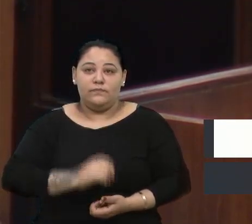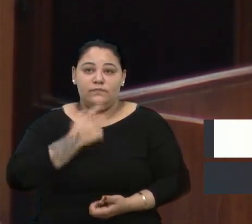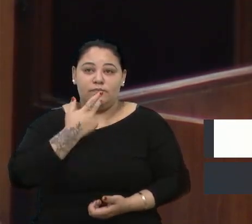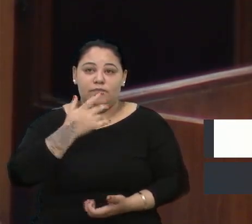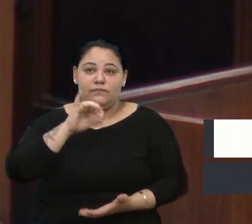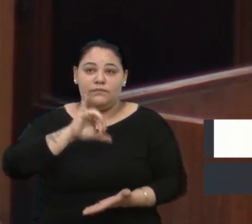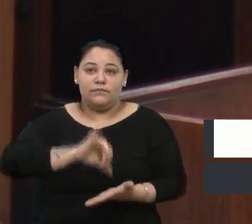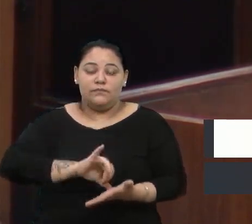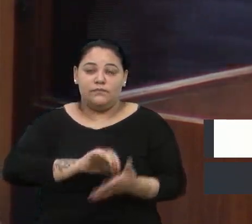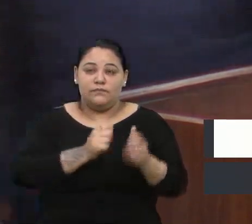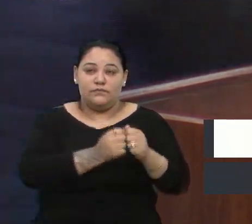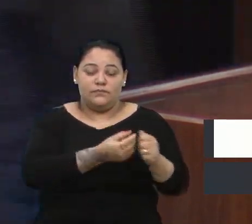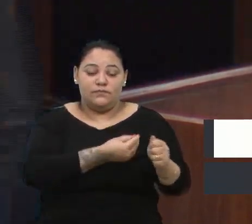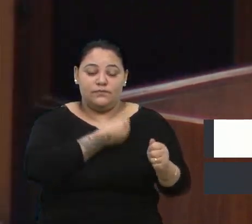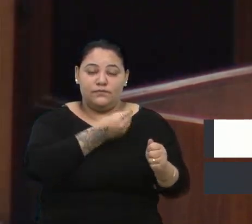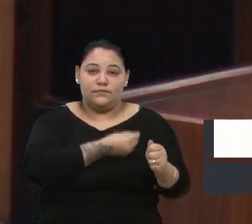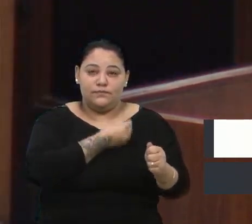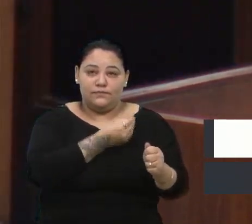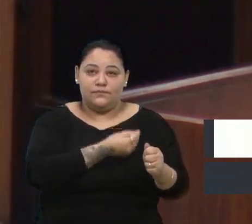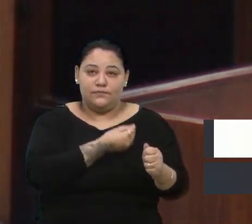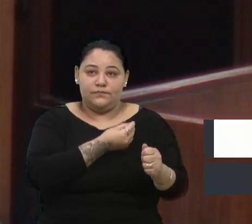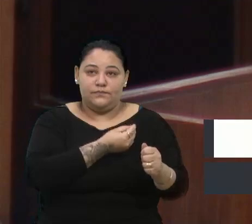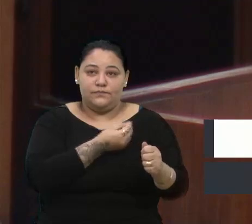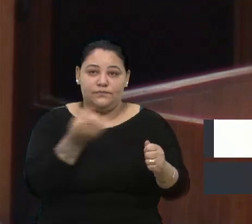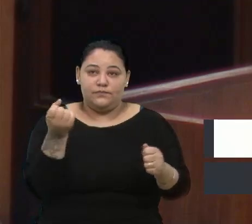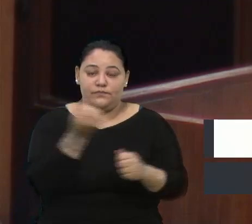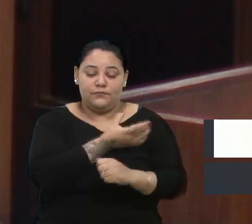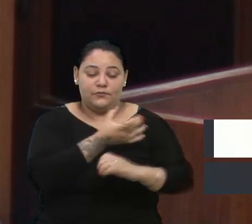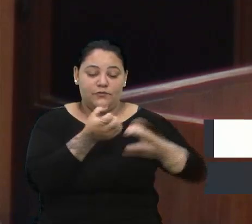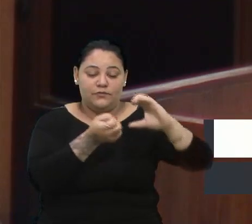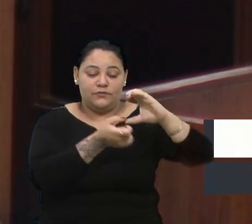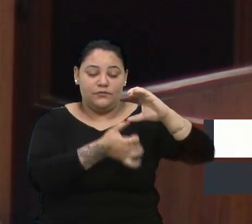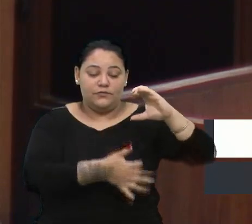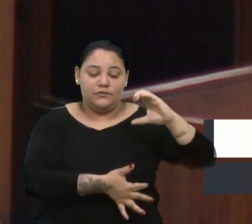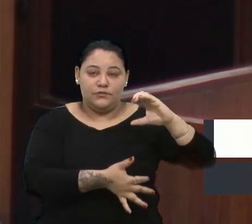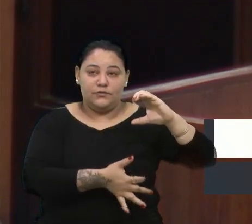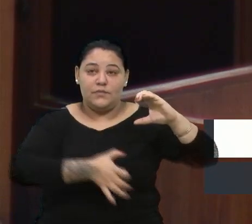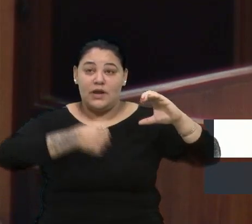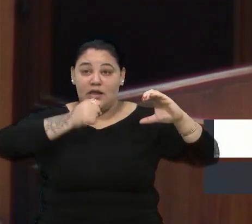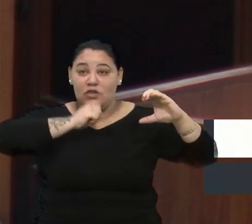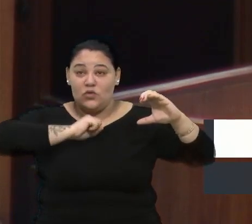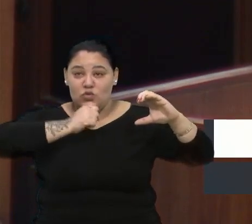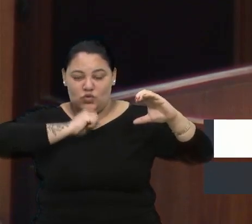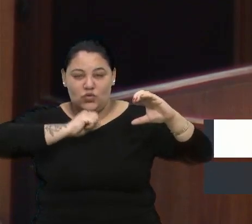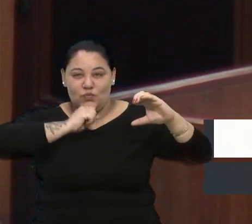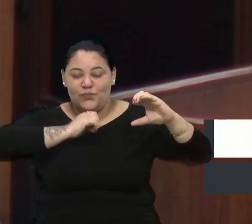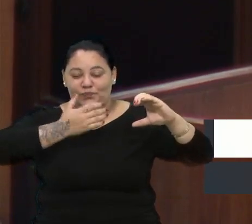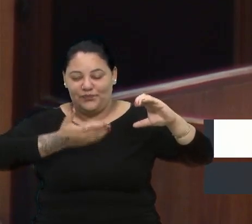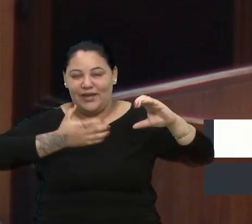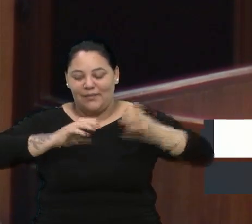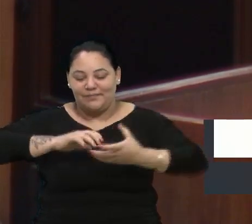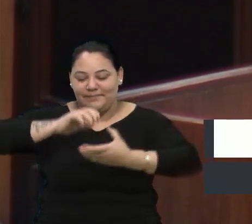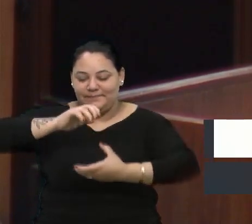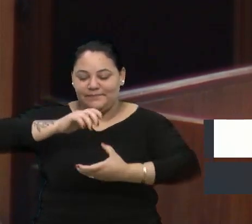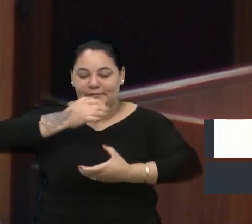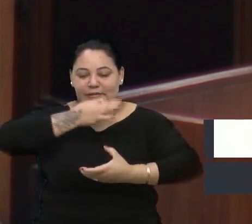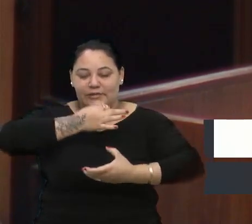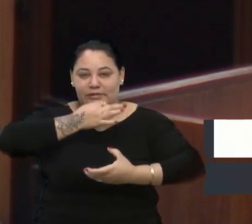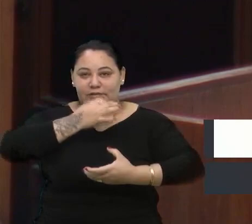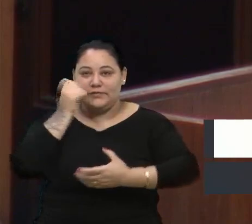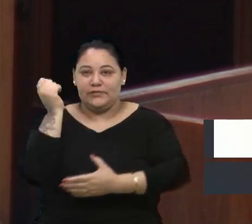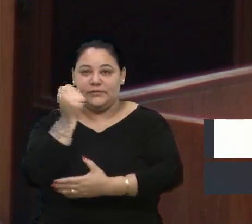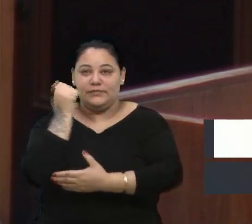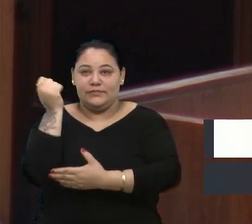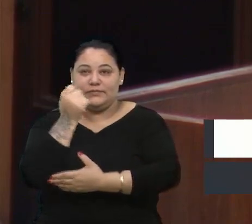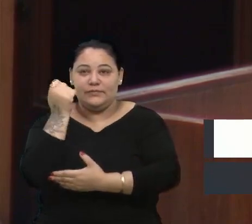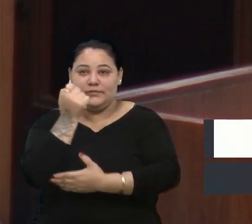Convida, um novo conceito em cuidados para idosos em Caxias do Sul e Serra Gaúcha. Um